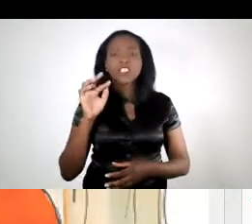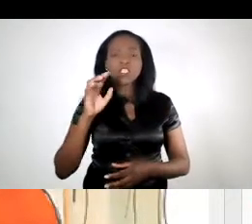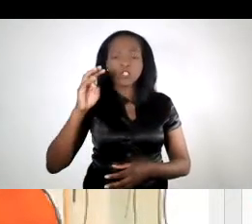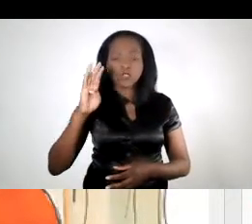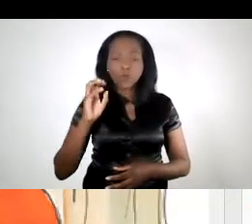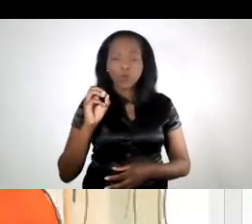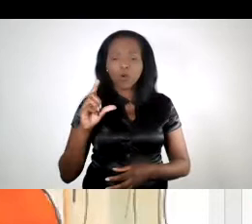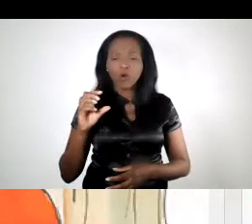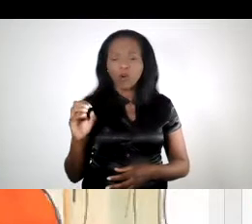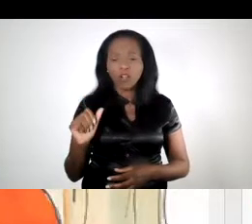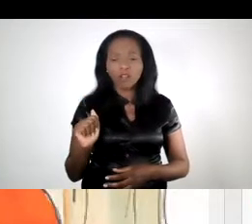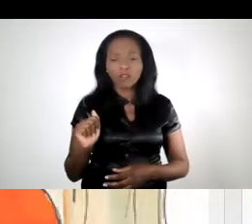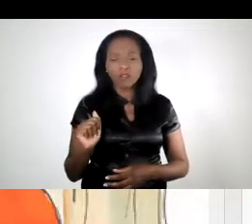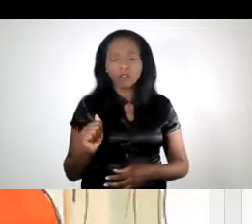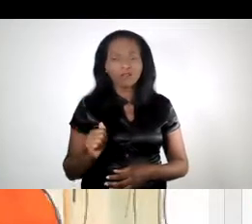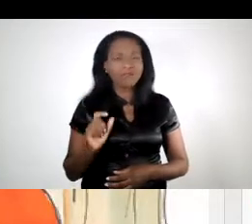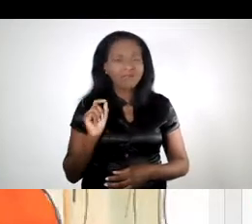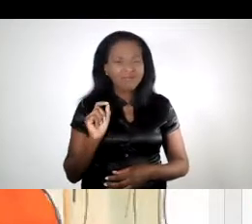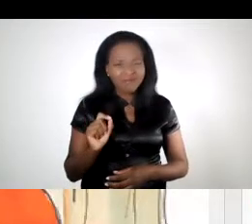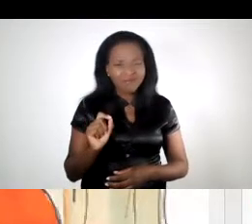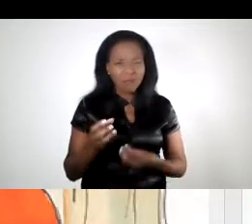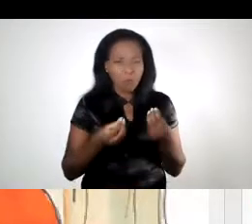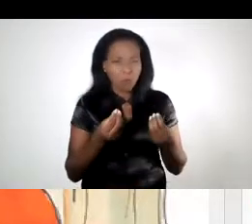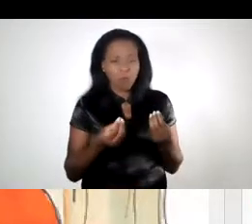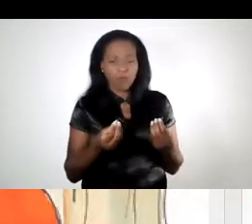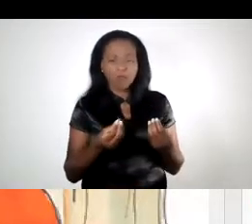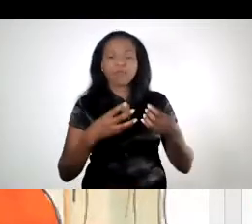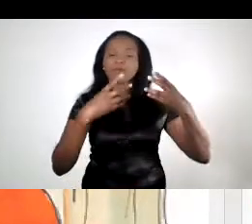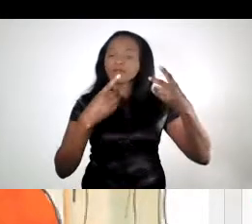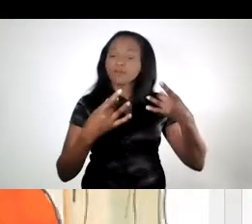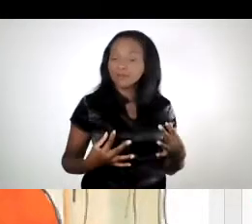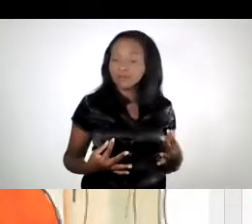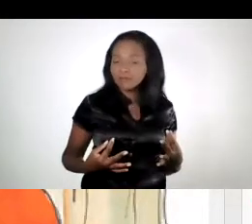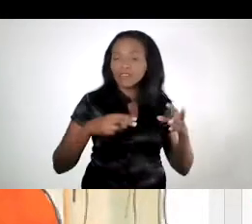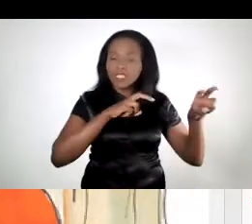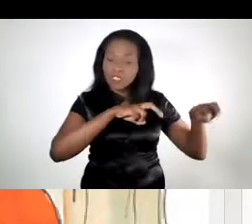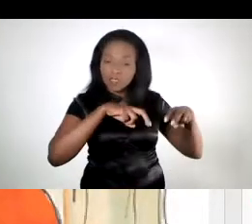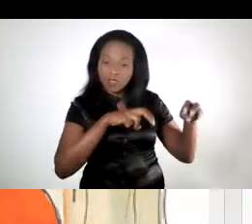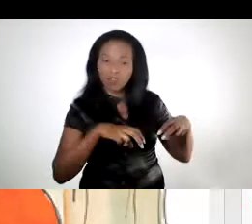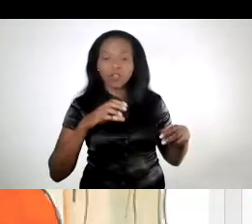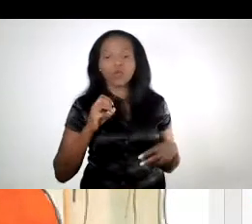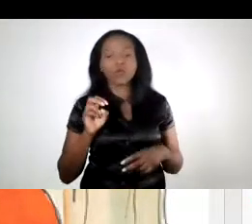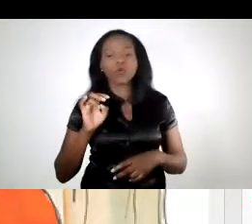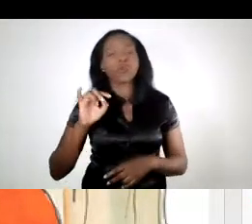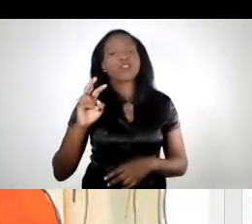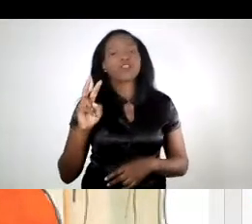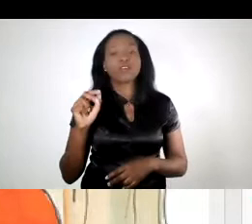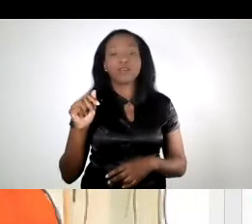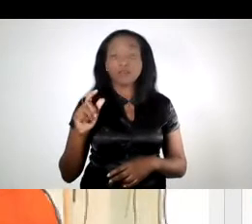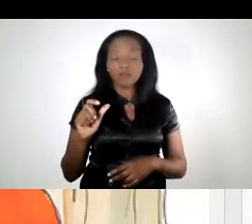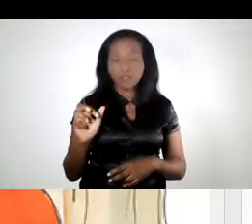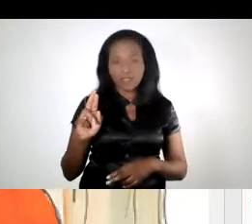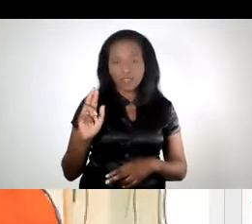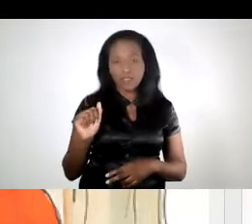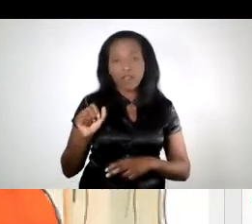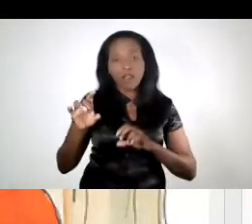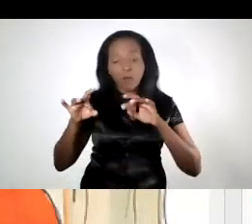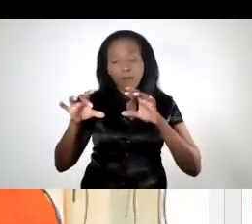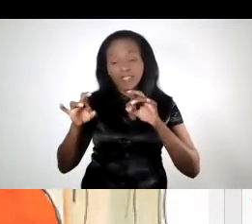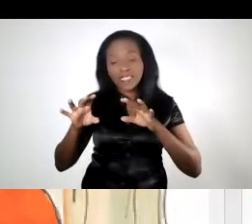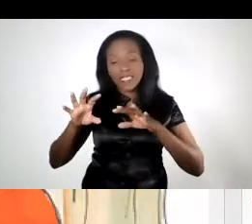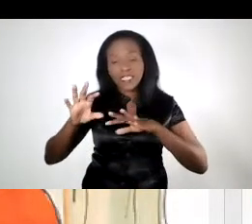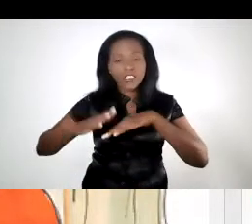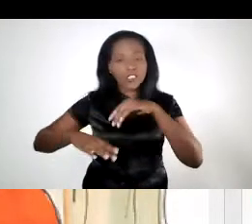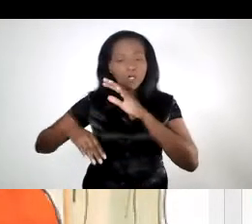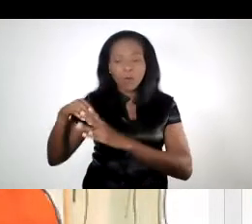é? Vou explicar. A roça de Coivara é uma técnica de manejo tradicional em que usamos